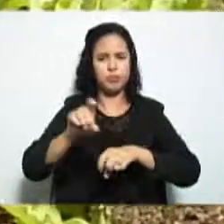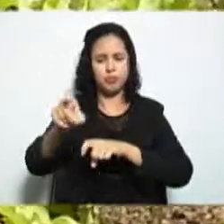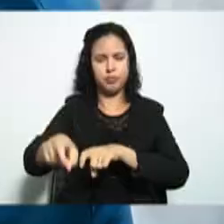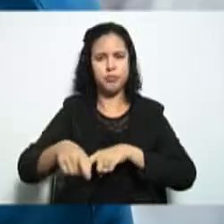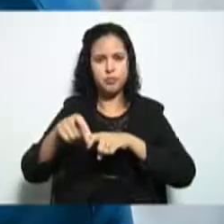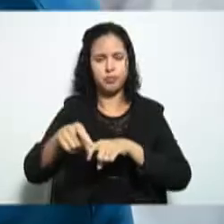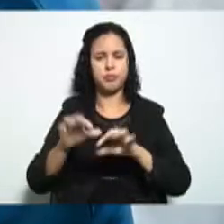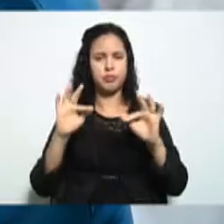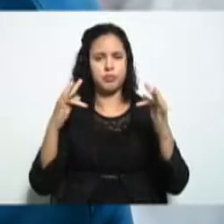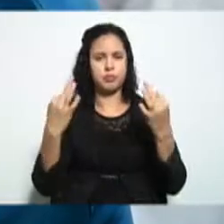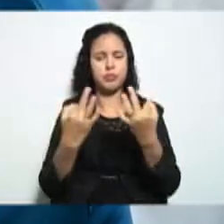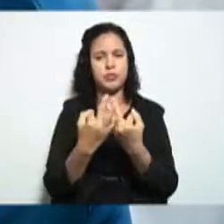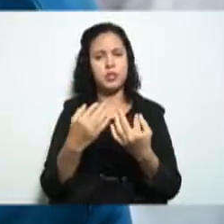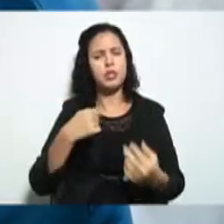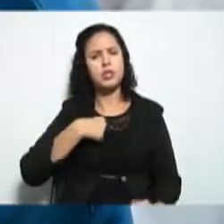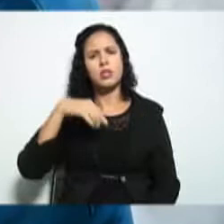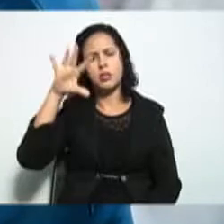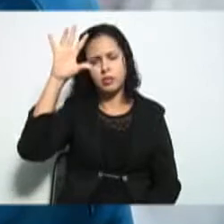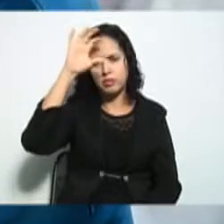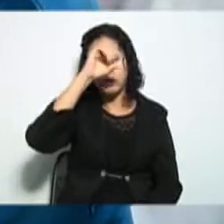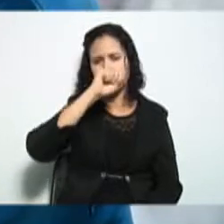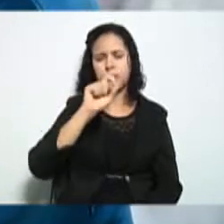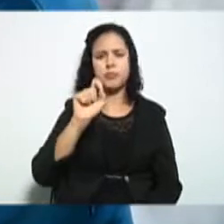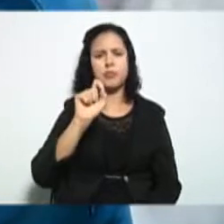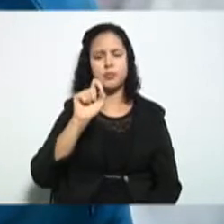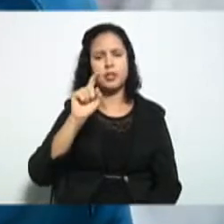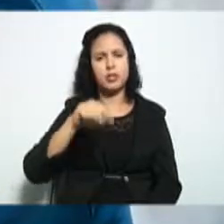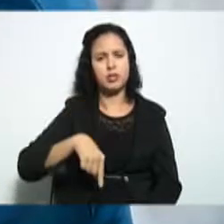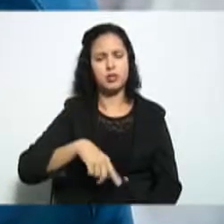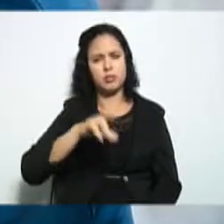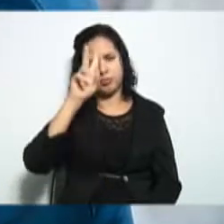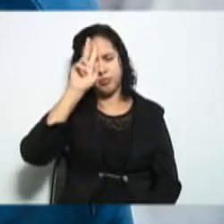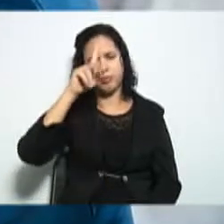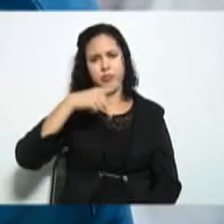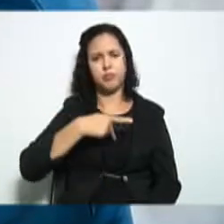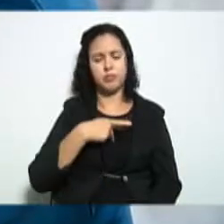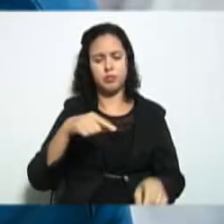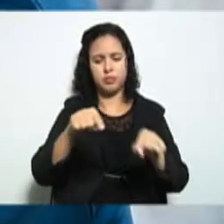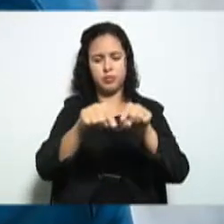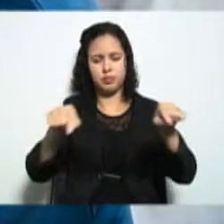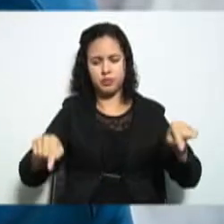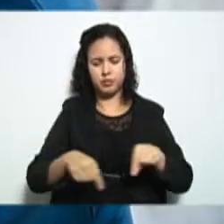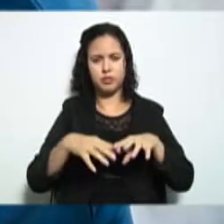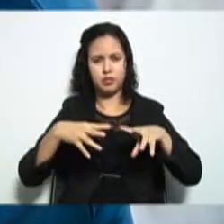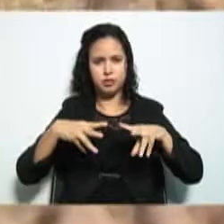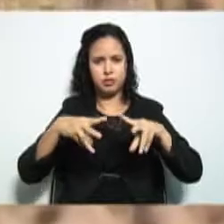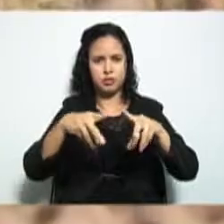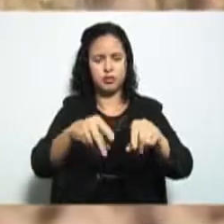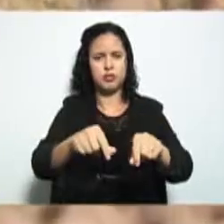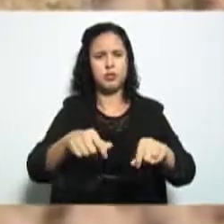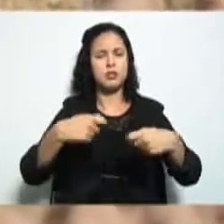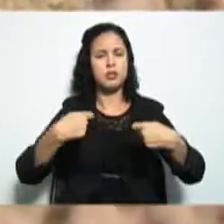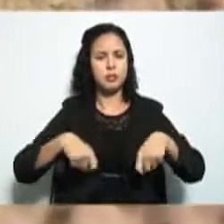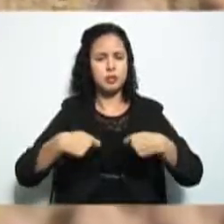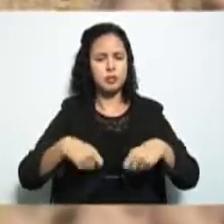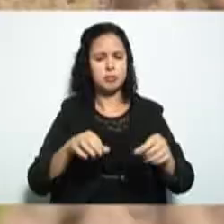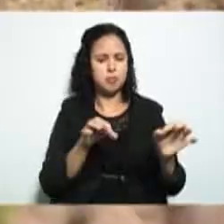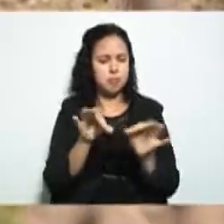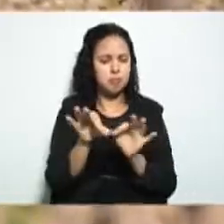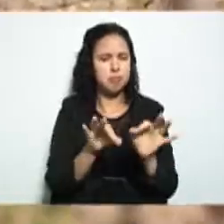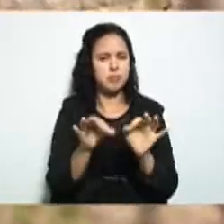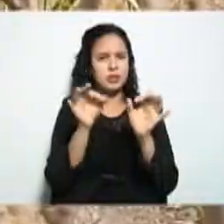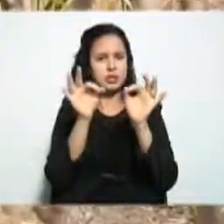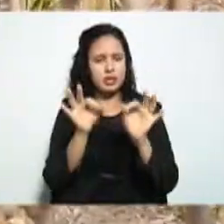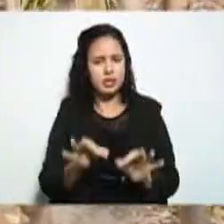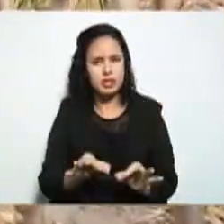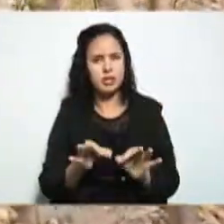familiares. O que eu aprendi, principalmente aqui nessa terra que nós estamos aqui, que nós temos que fazer a escova bem feita, né?